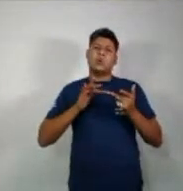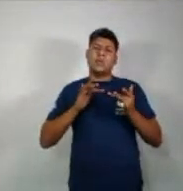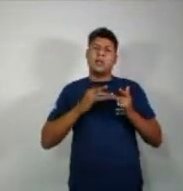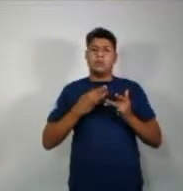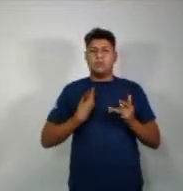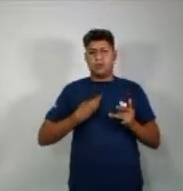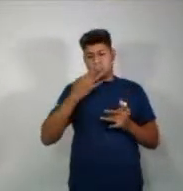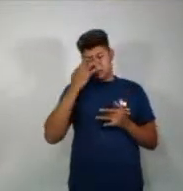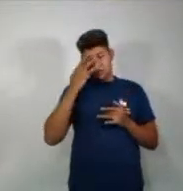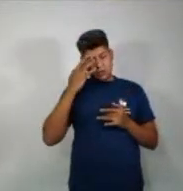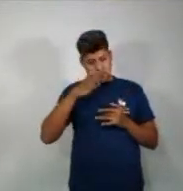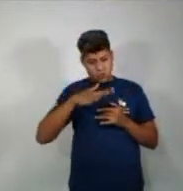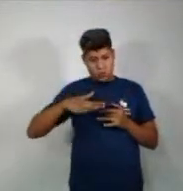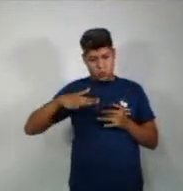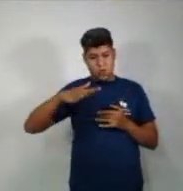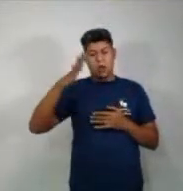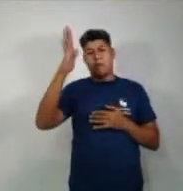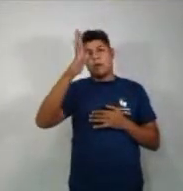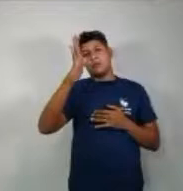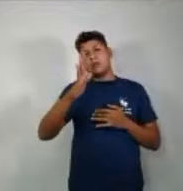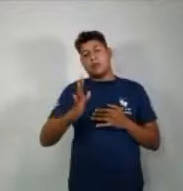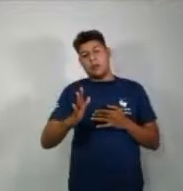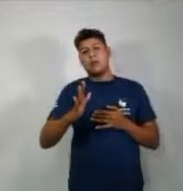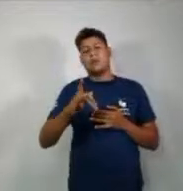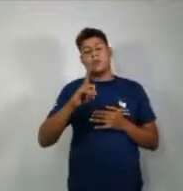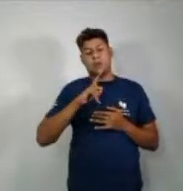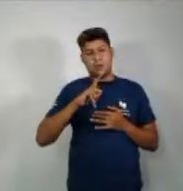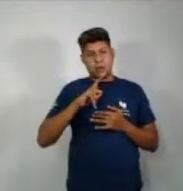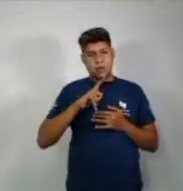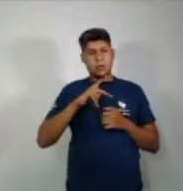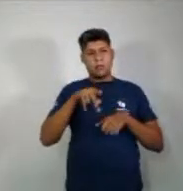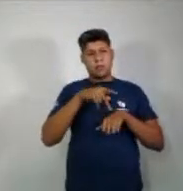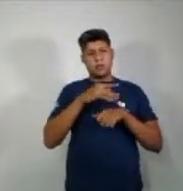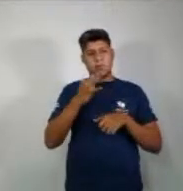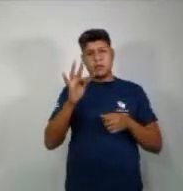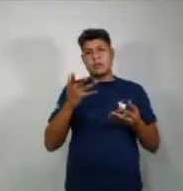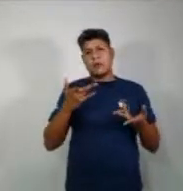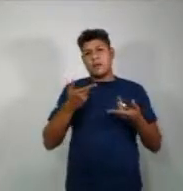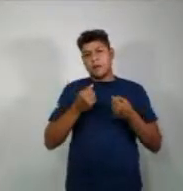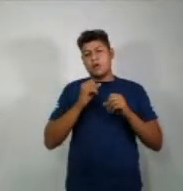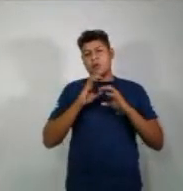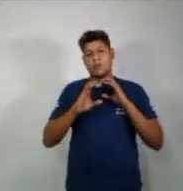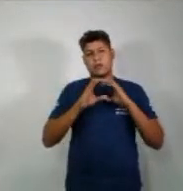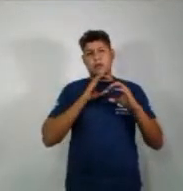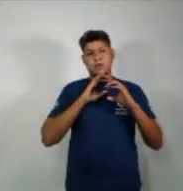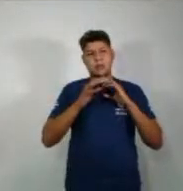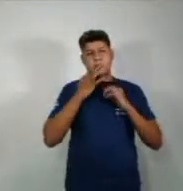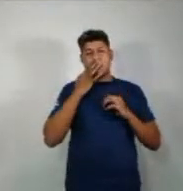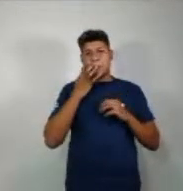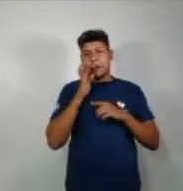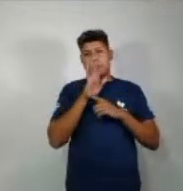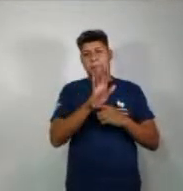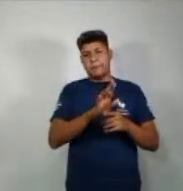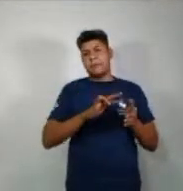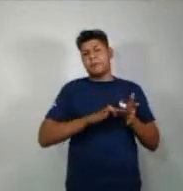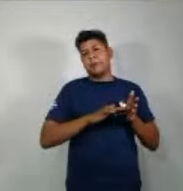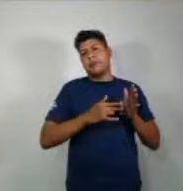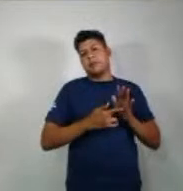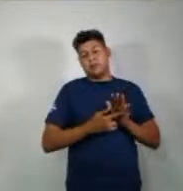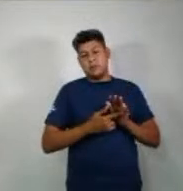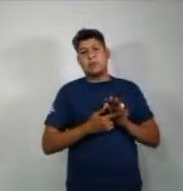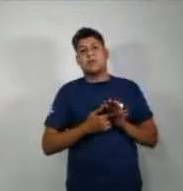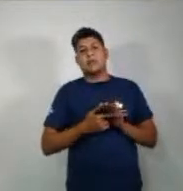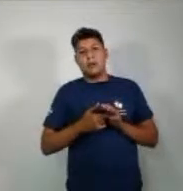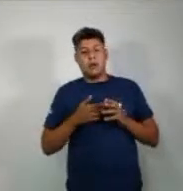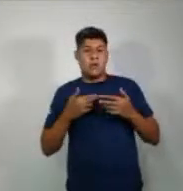diplomata brasileiro, né, que tinha um francês maravilhoso, ele se comunicava em francês, que ajudava ele a traduzir, né, uma